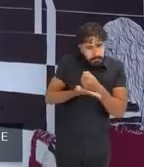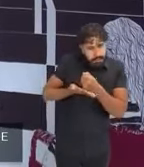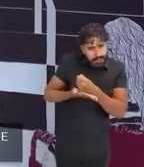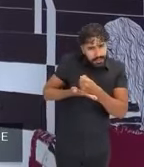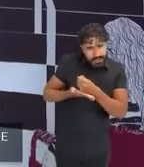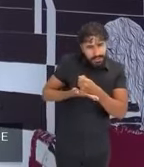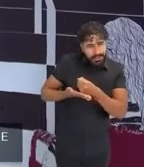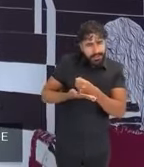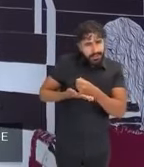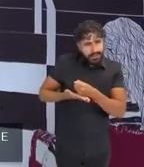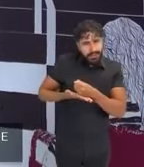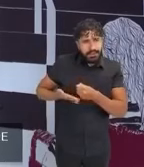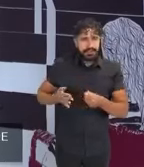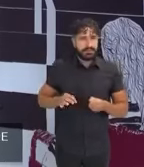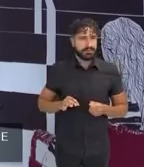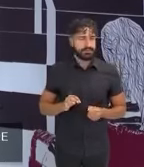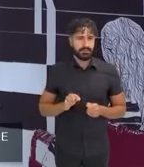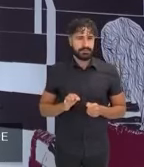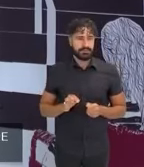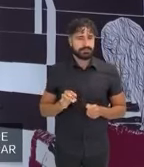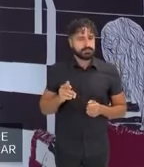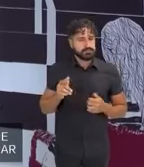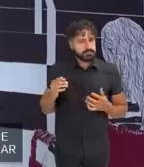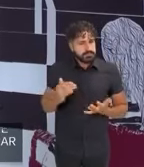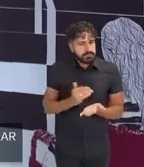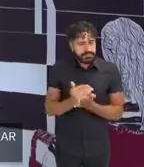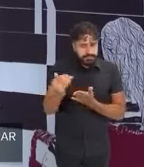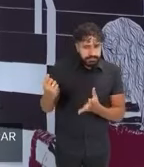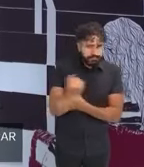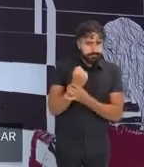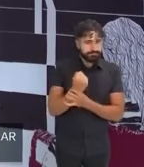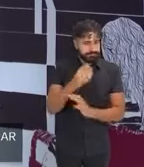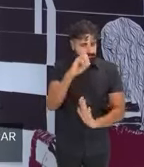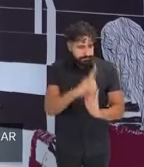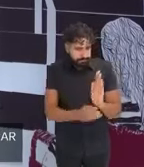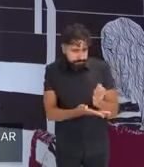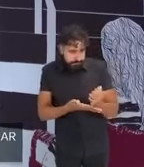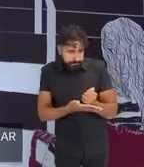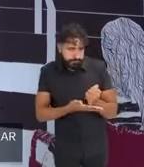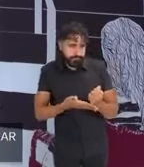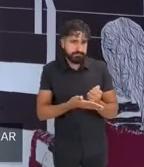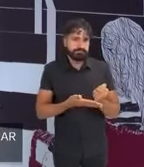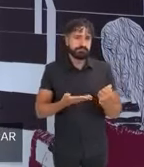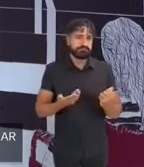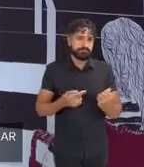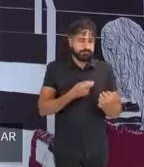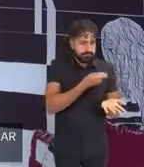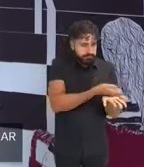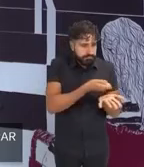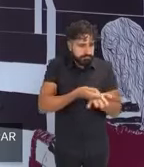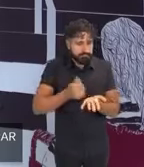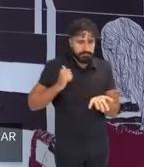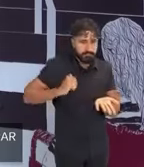a elas e eles, passou a assegurar direitos básicos, quanto à prestação, um pagamento da